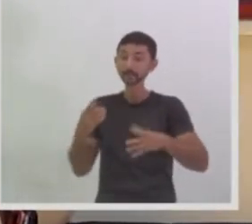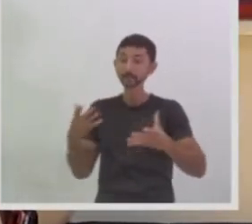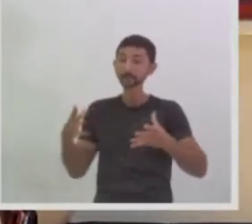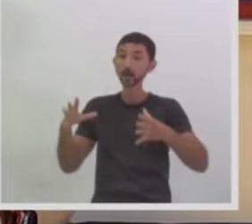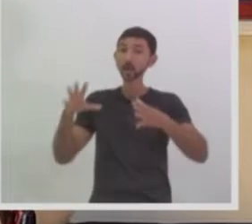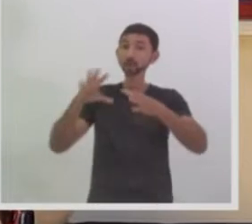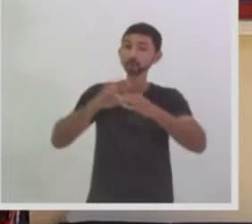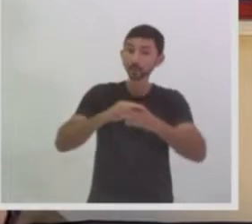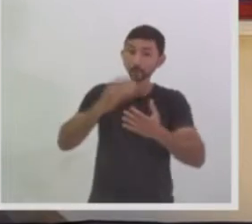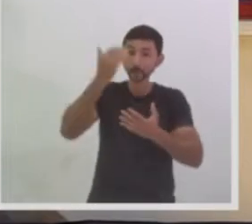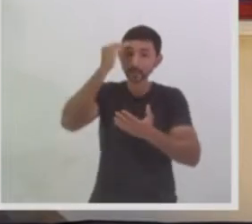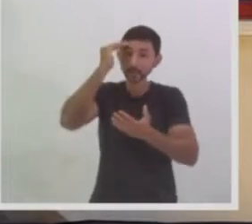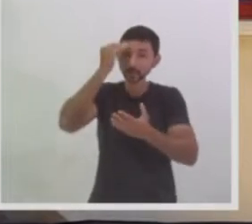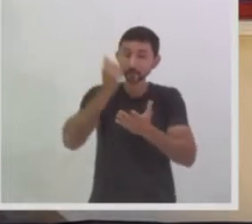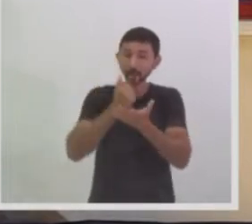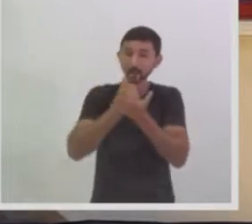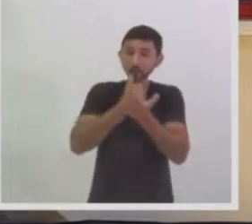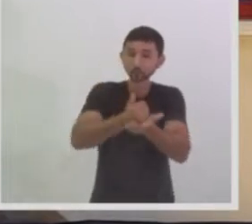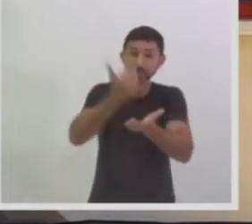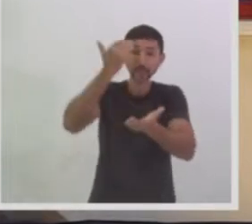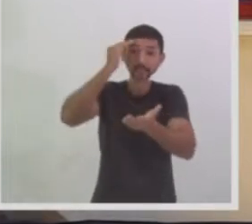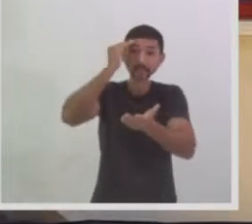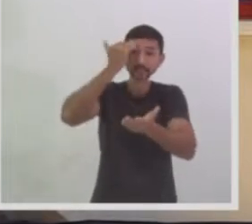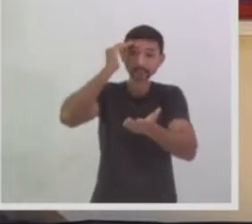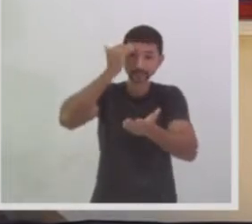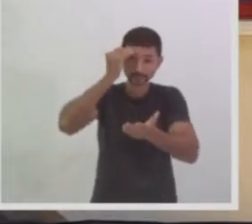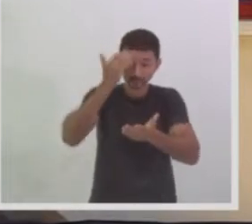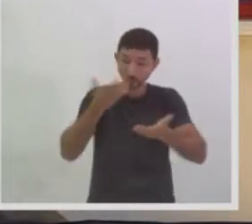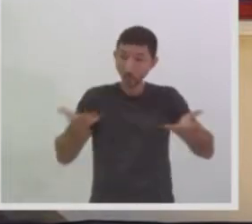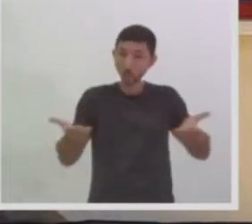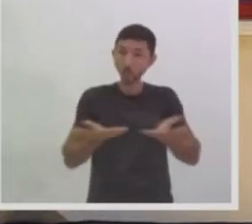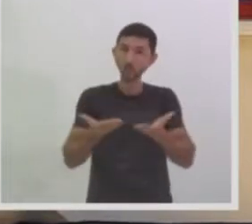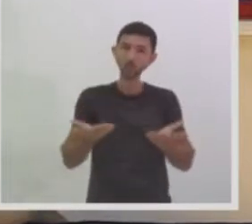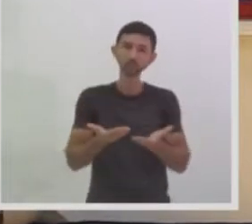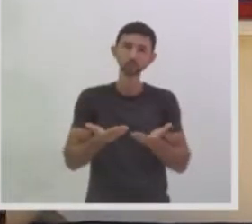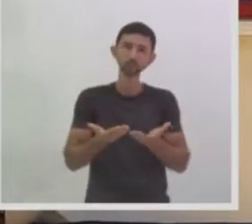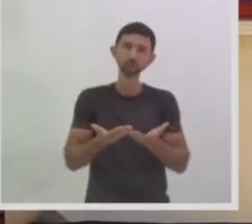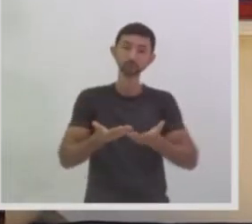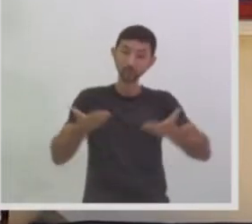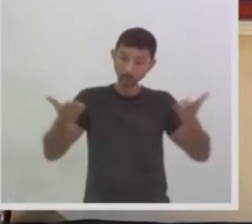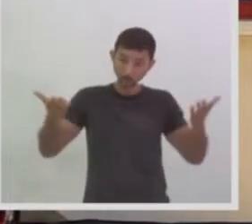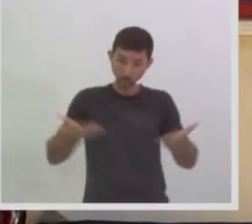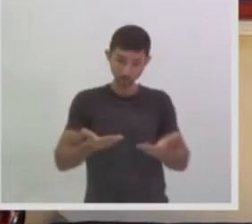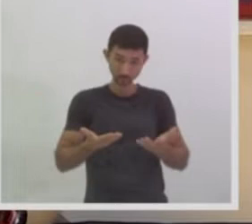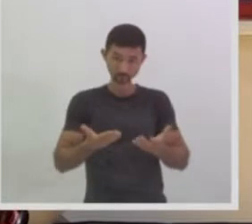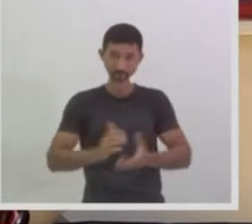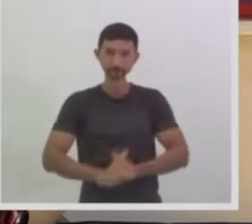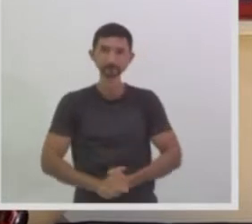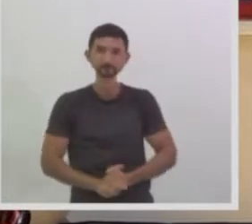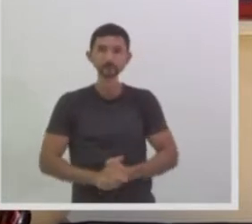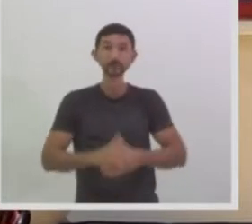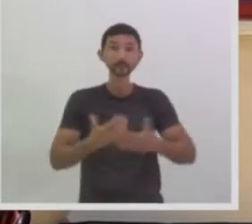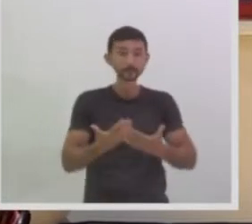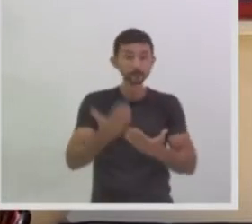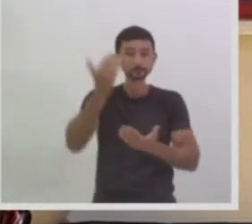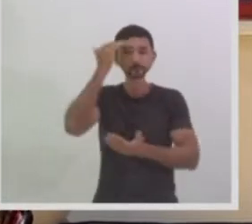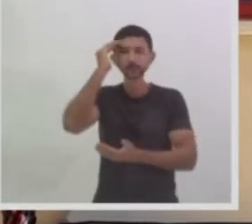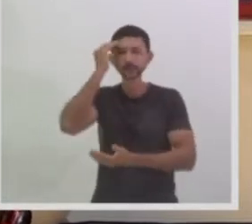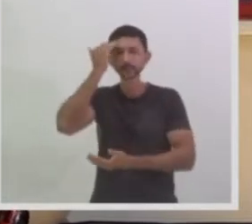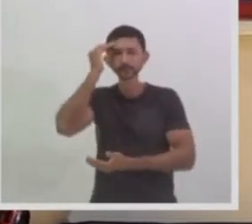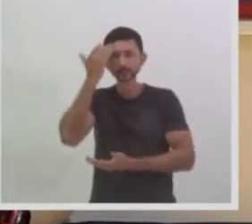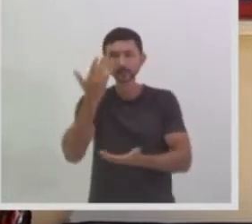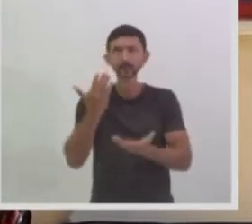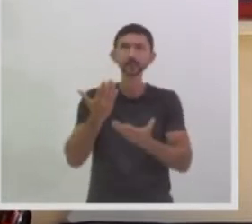na compreensão da realidade de hoje, da realidade presente. Ora, entendendo